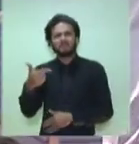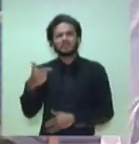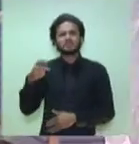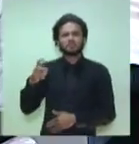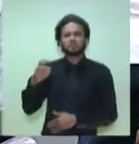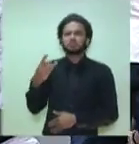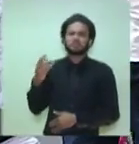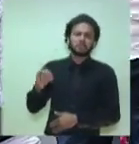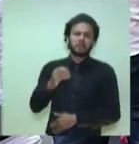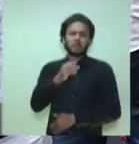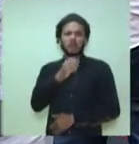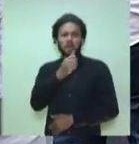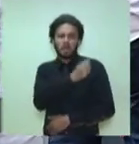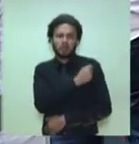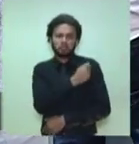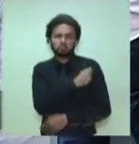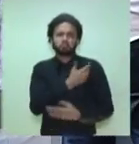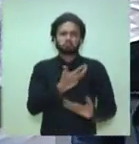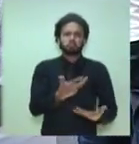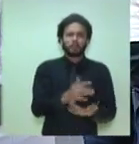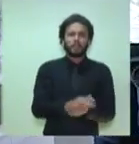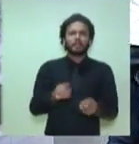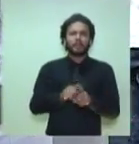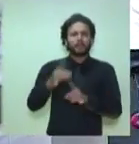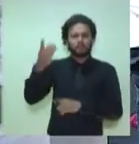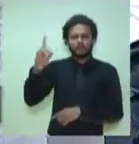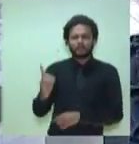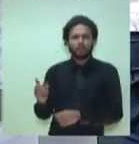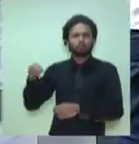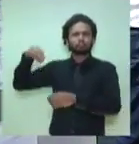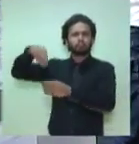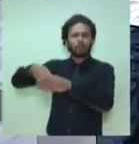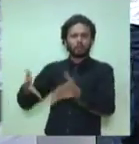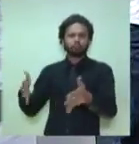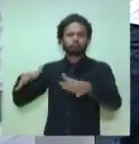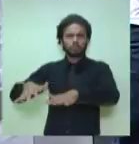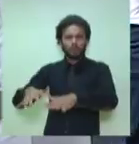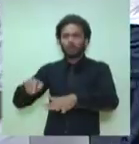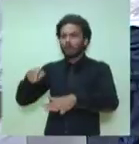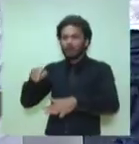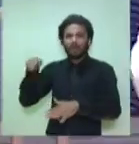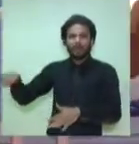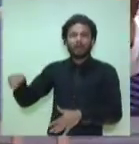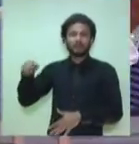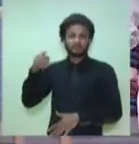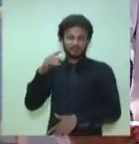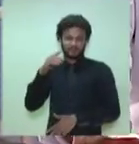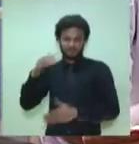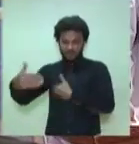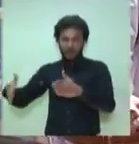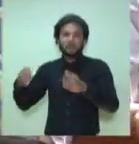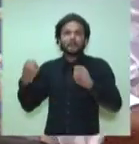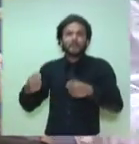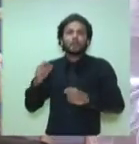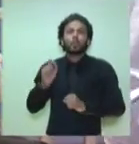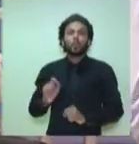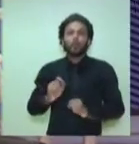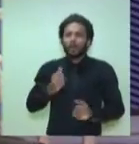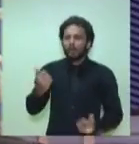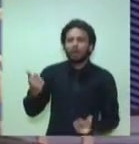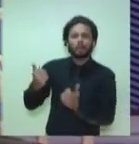30 alunos, algumas salas com alunos portadores de deficiência. Essas salas, o professor precisa de um apoio